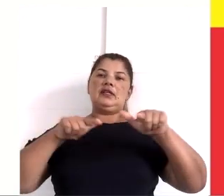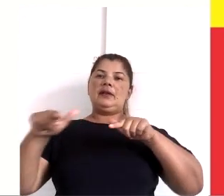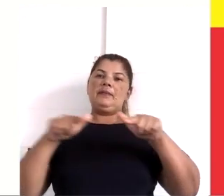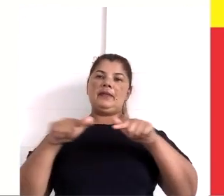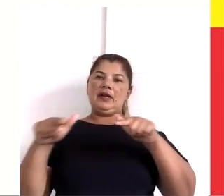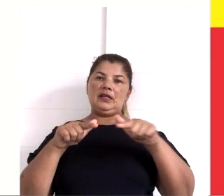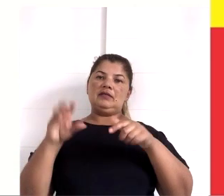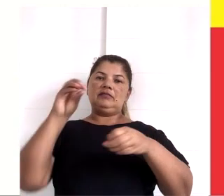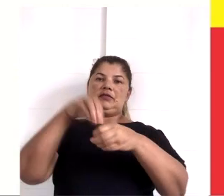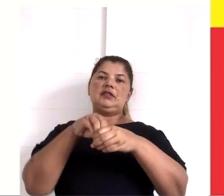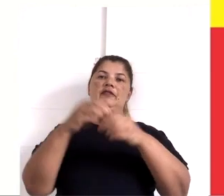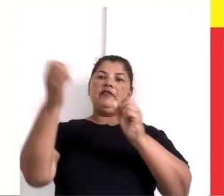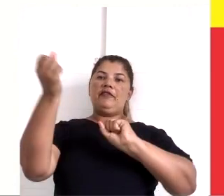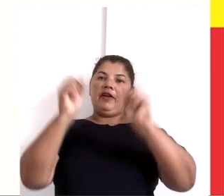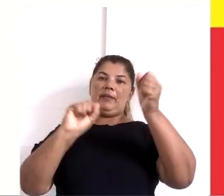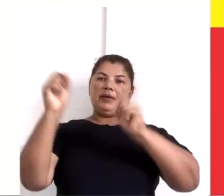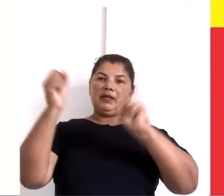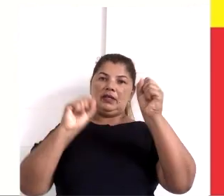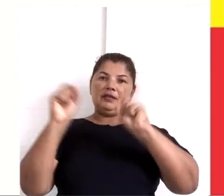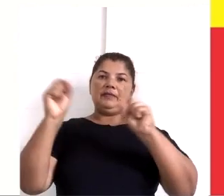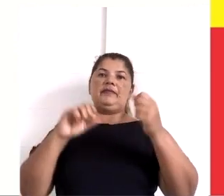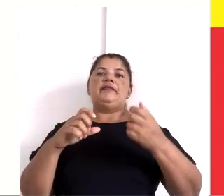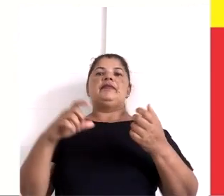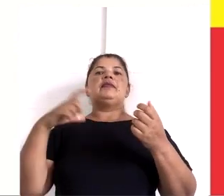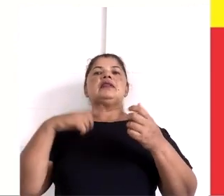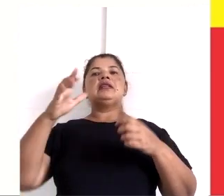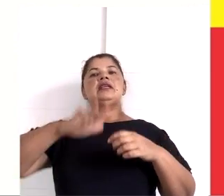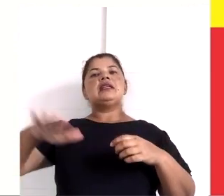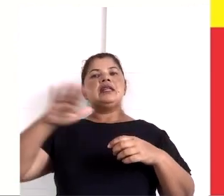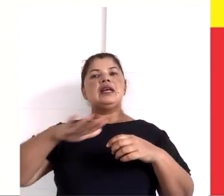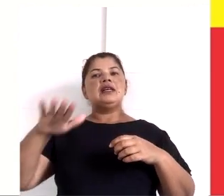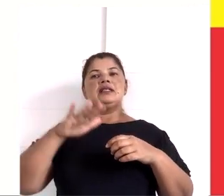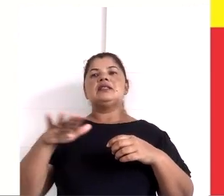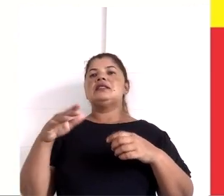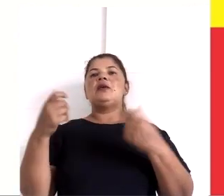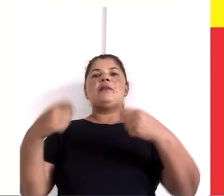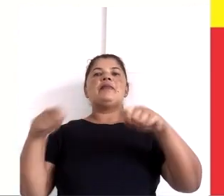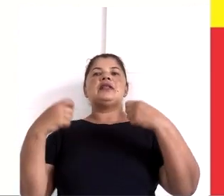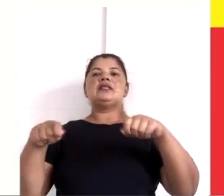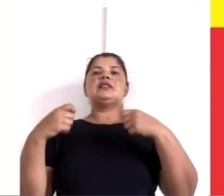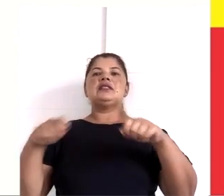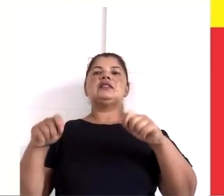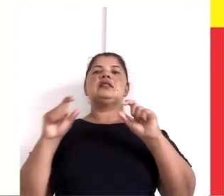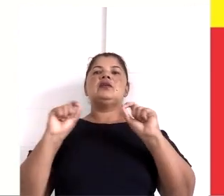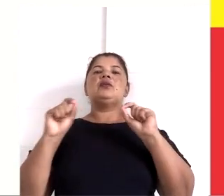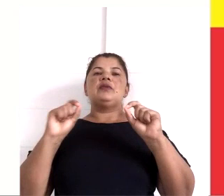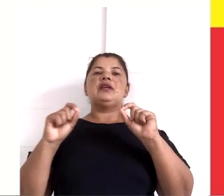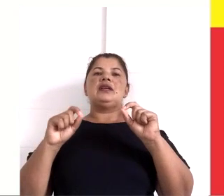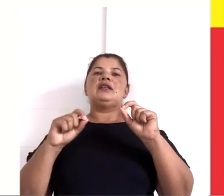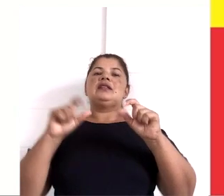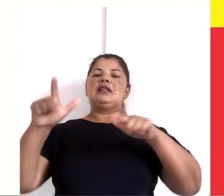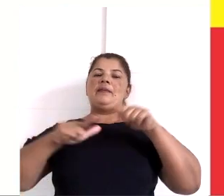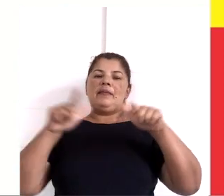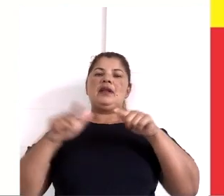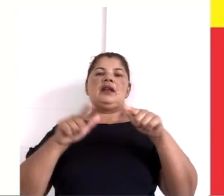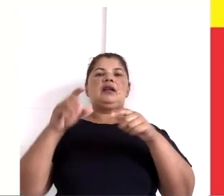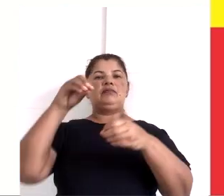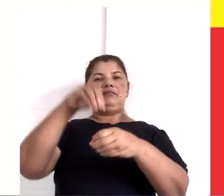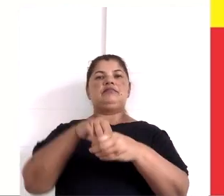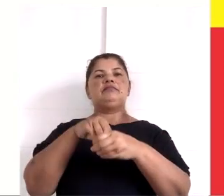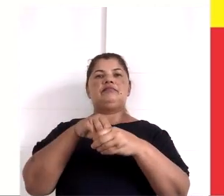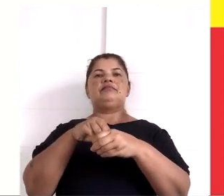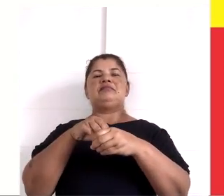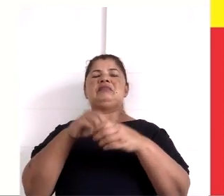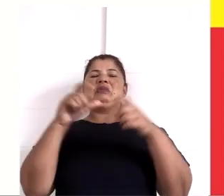nesse ambiente de fábrica. Inclusive, o de as crianças não precisarem ter que trabalhar nesses ambientes que muitas vezes